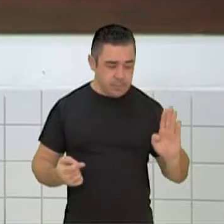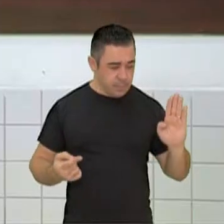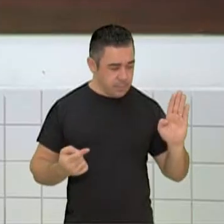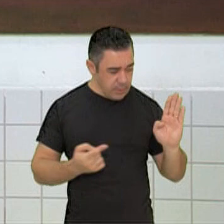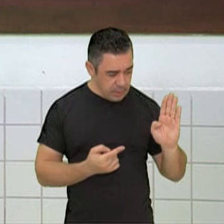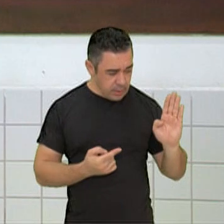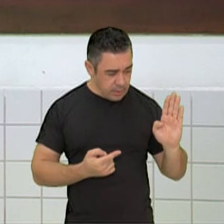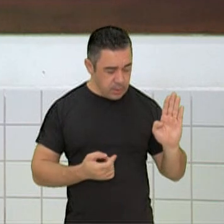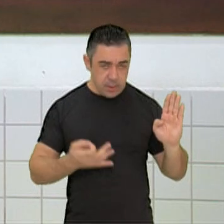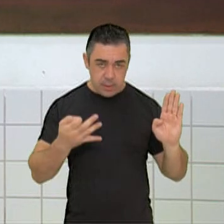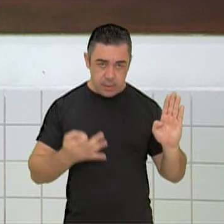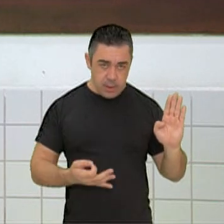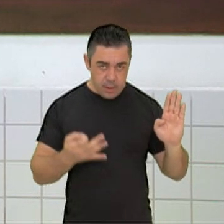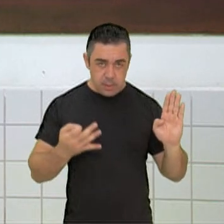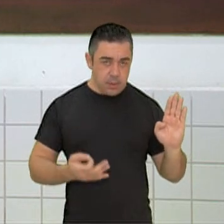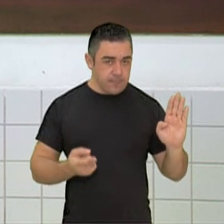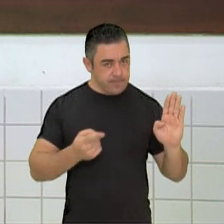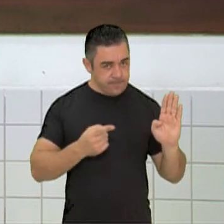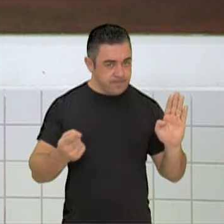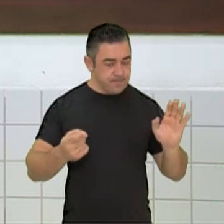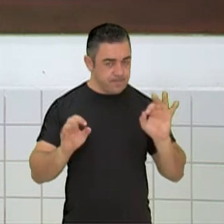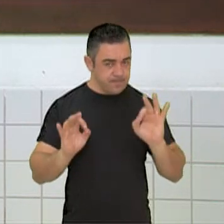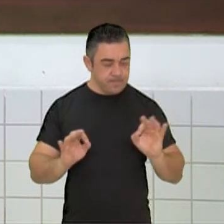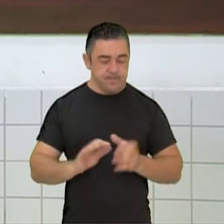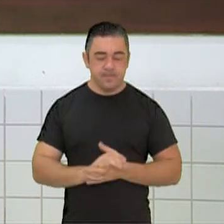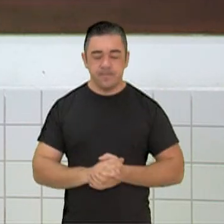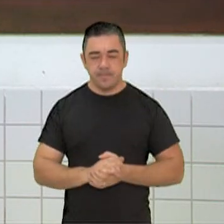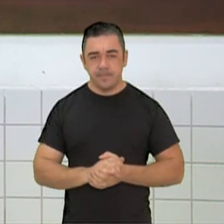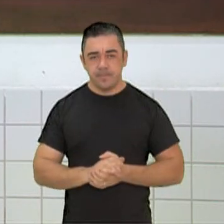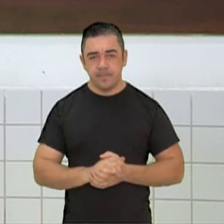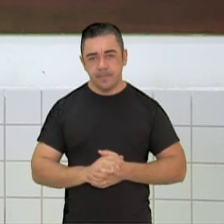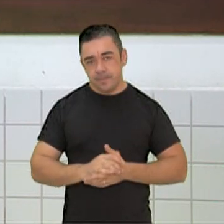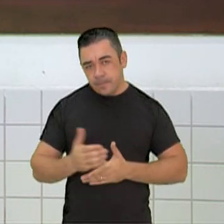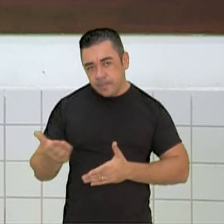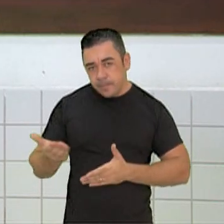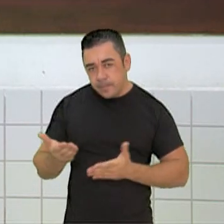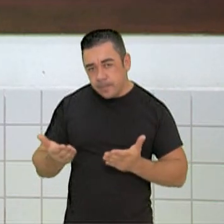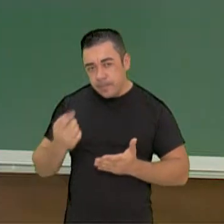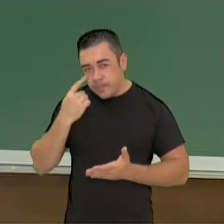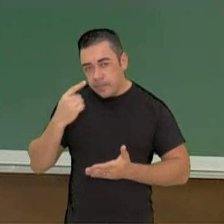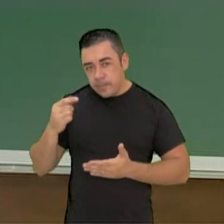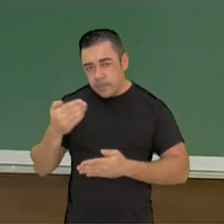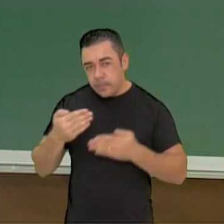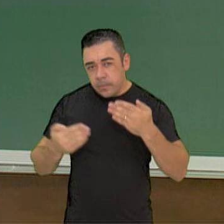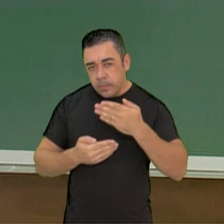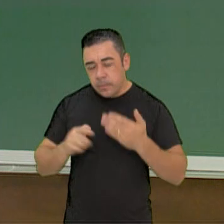como a alternativa correta, você acertou. Vamos agora para o nosso próximo slide.